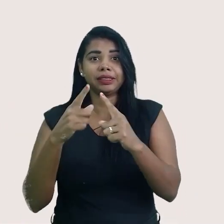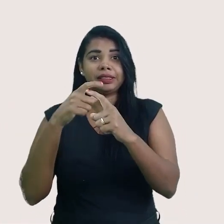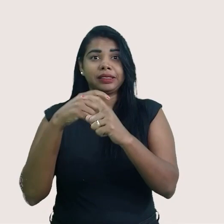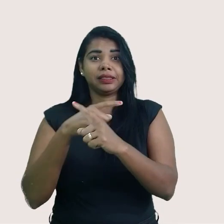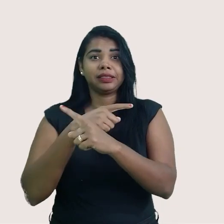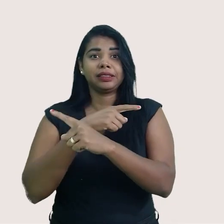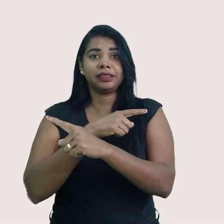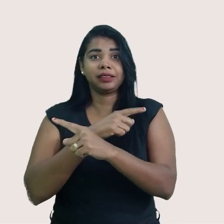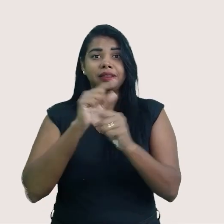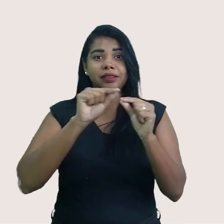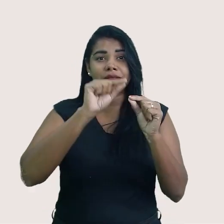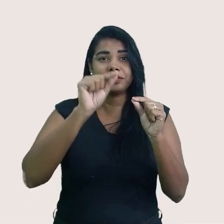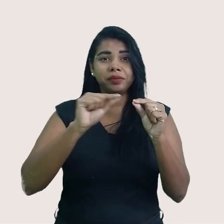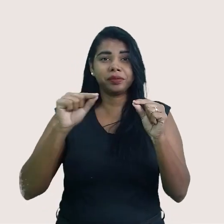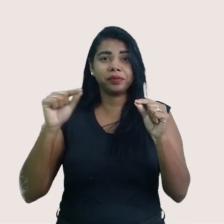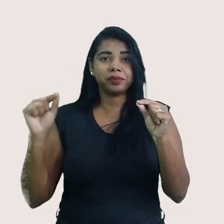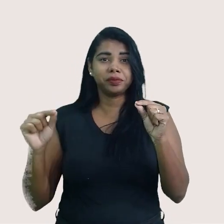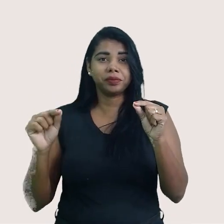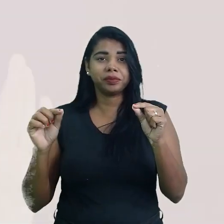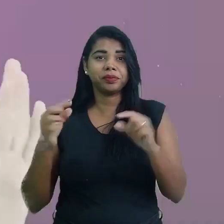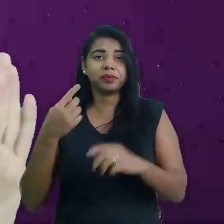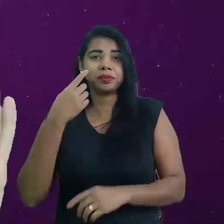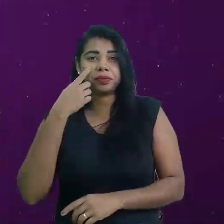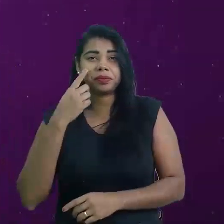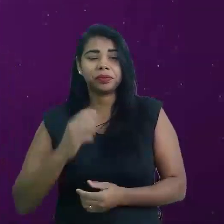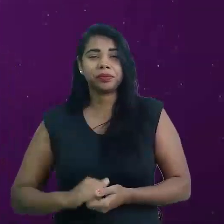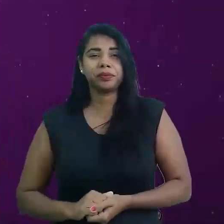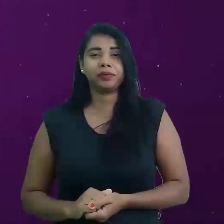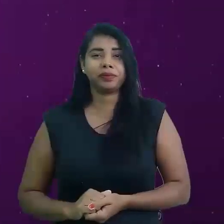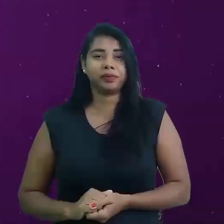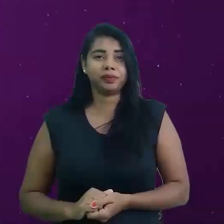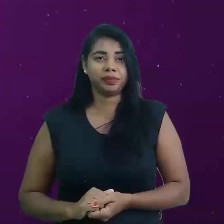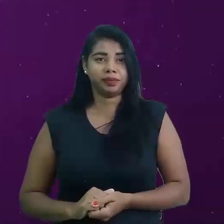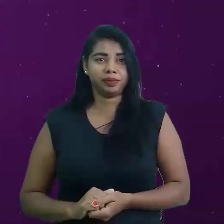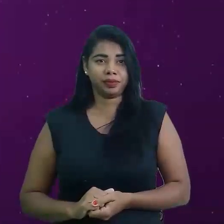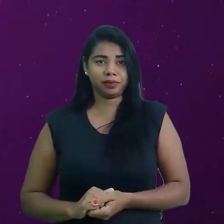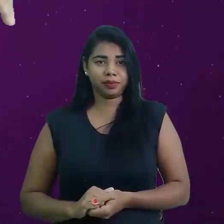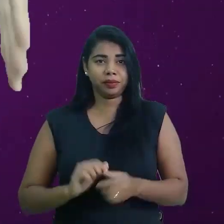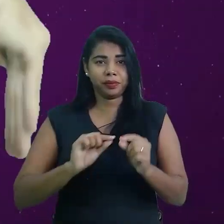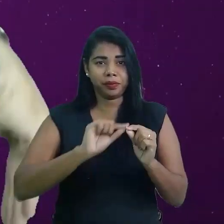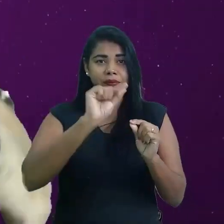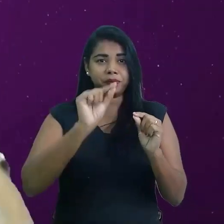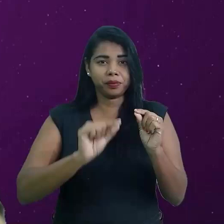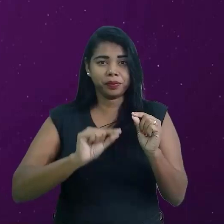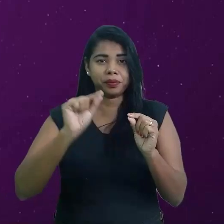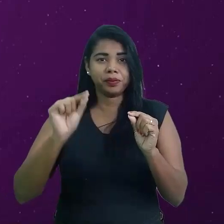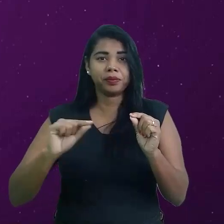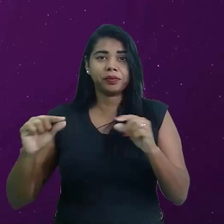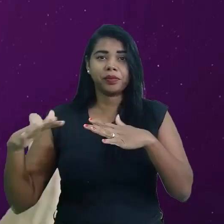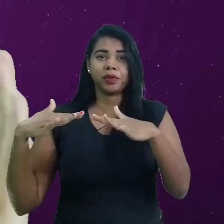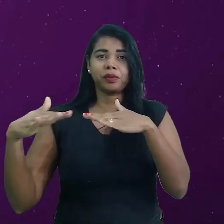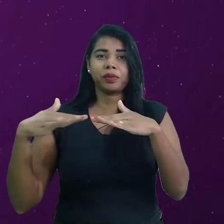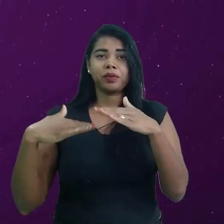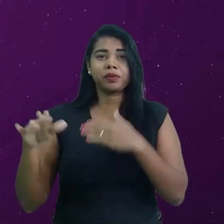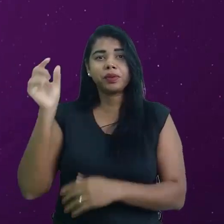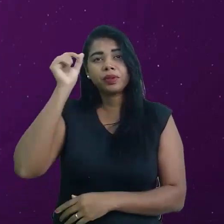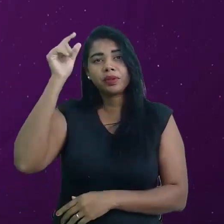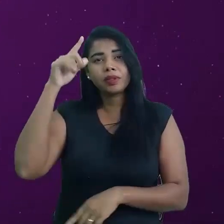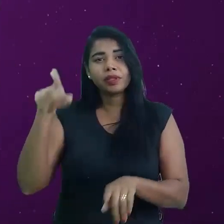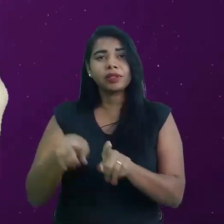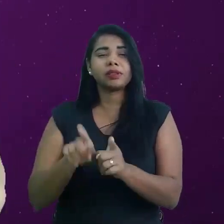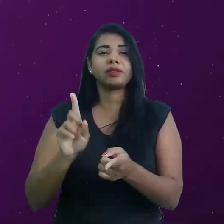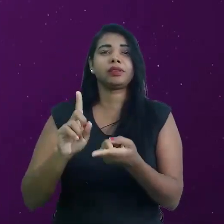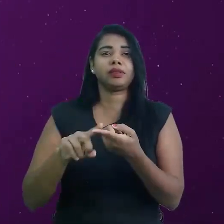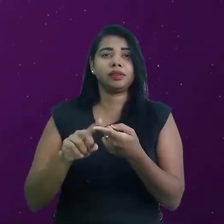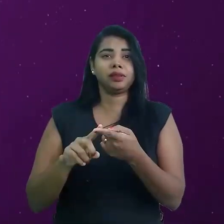interferências construtivas. Porque como elas... Olha para mim, Robertão, bota para mim. Como elas estão fazendo o mesmo movimento, a ideia é que